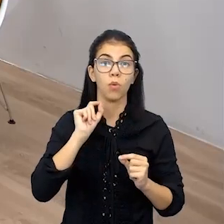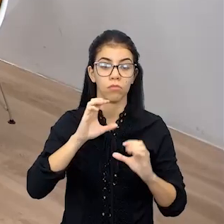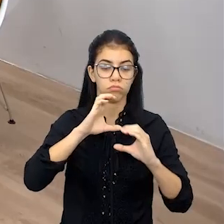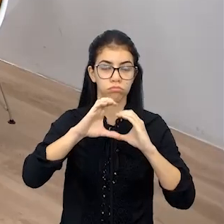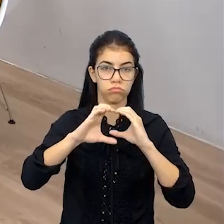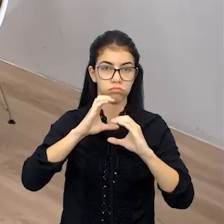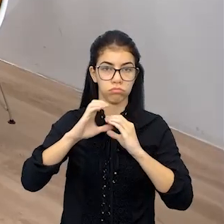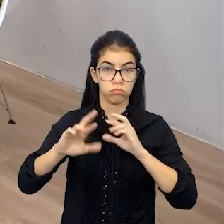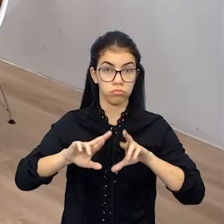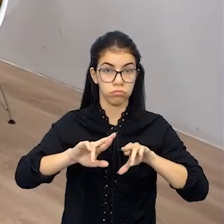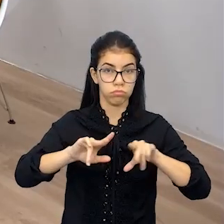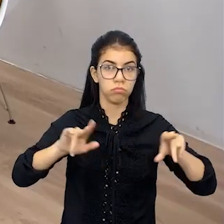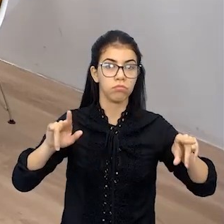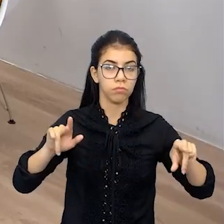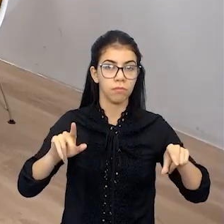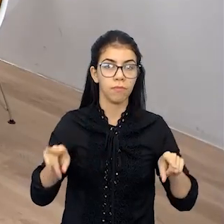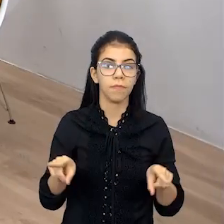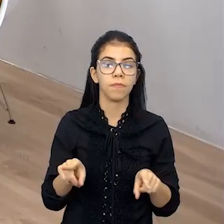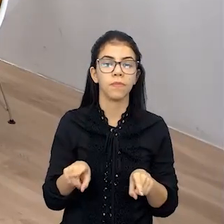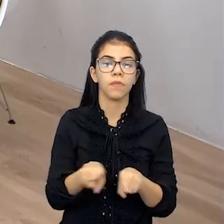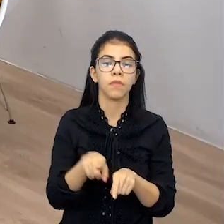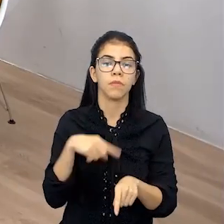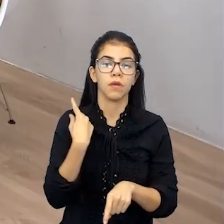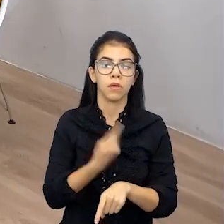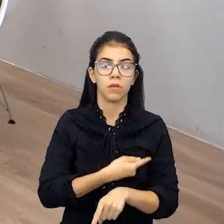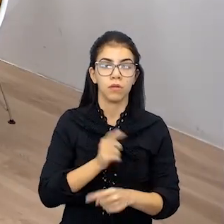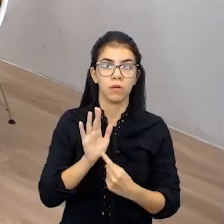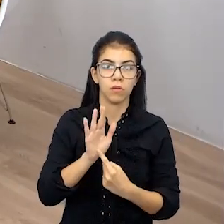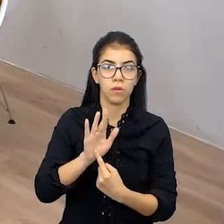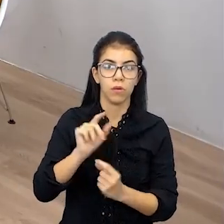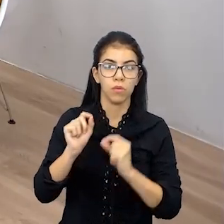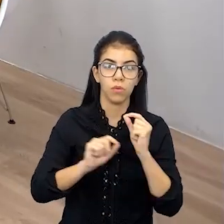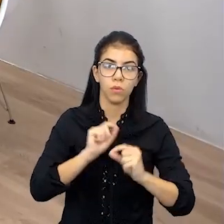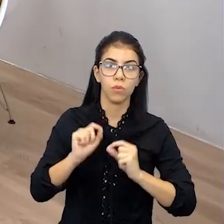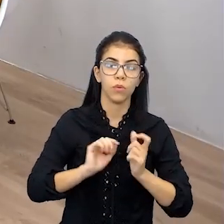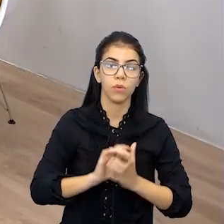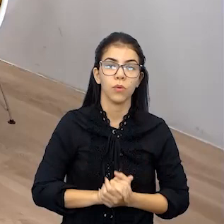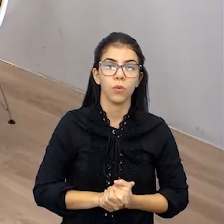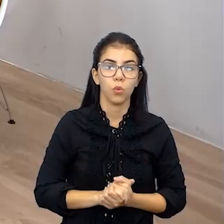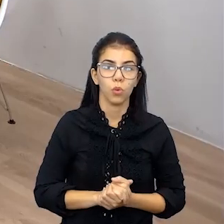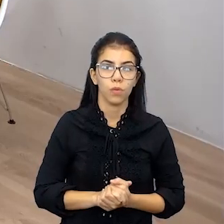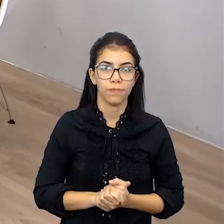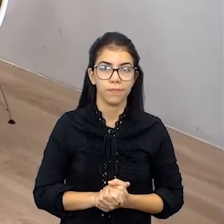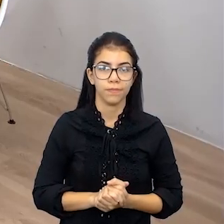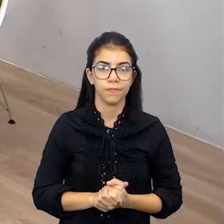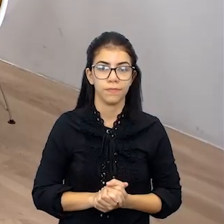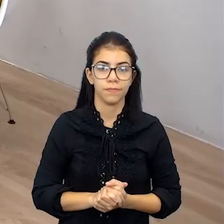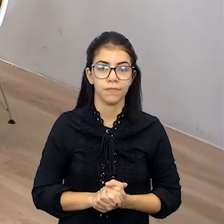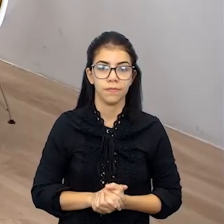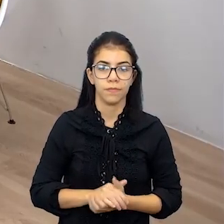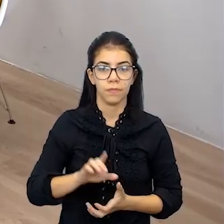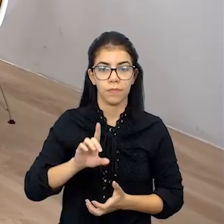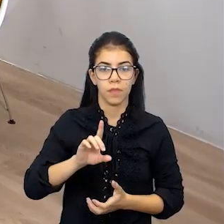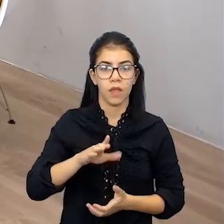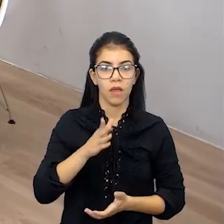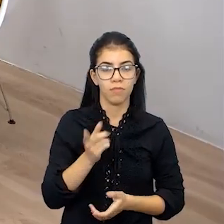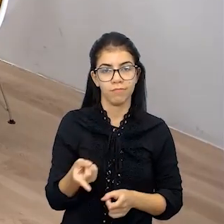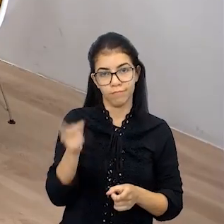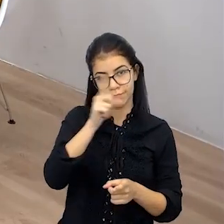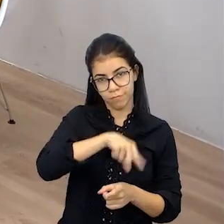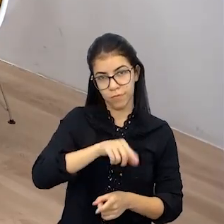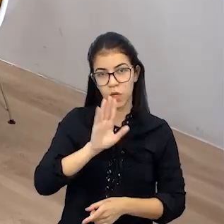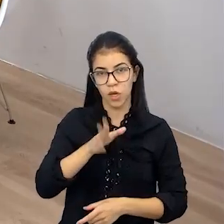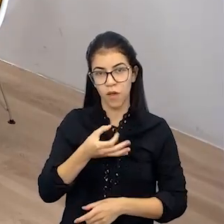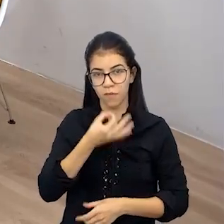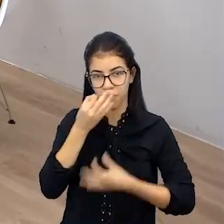comunicação alternativa. E aí a gente quer trazer aqui para a nossa discussão, né, Daniel? E o Daniel foi dando spoiler para a gente falar